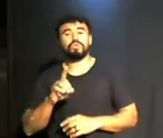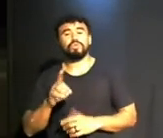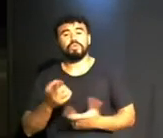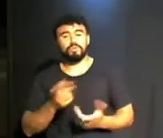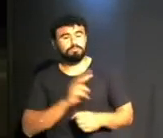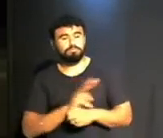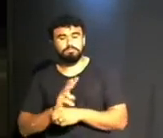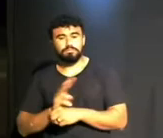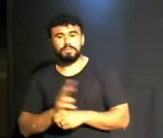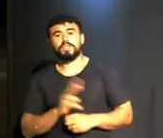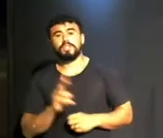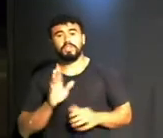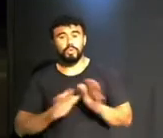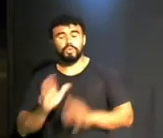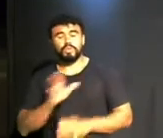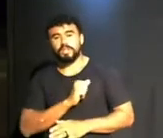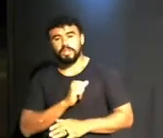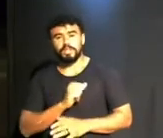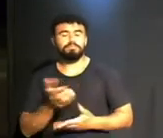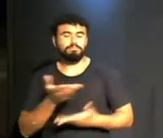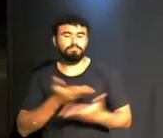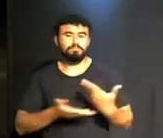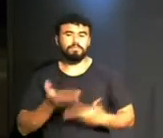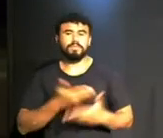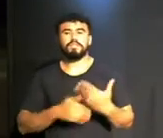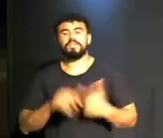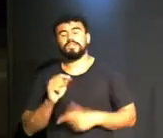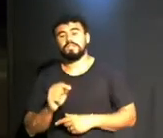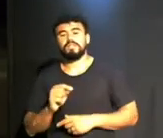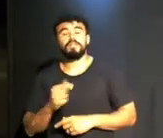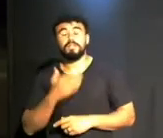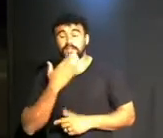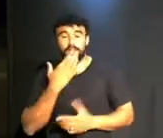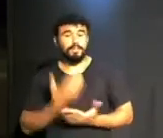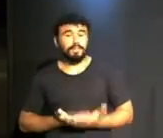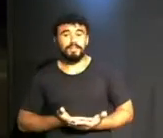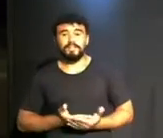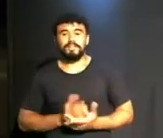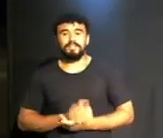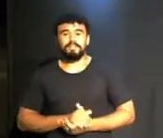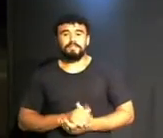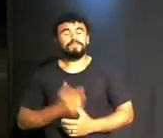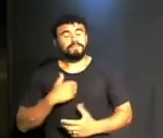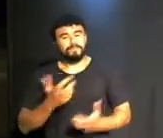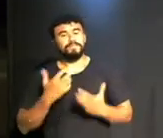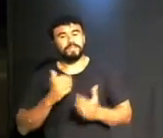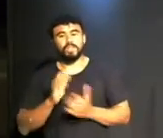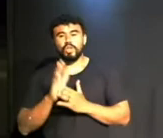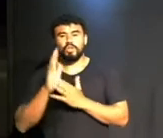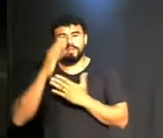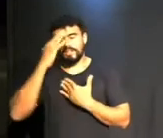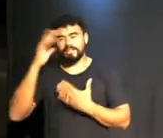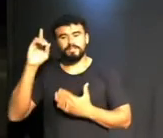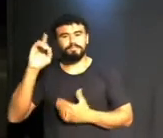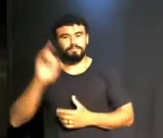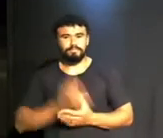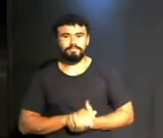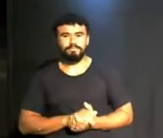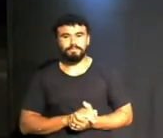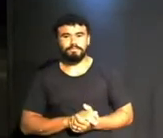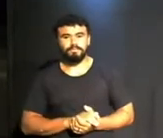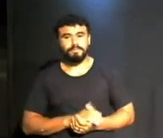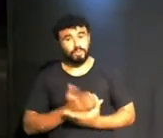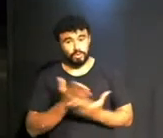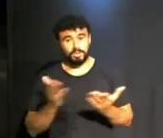que cuidam que amam que estão juntos em todos os momentos sem impressionante isso eu quero louvar e agradecer a Deus e